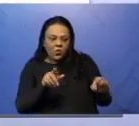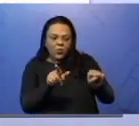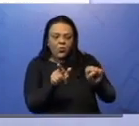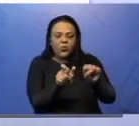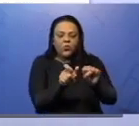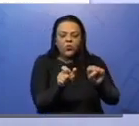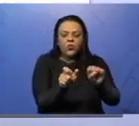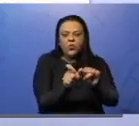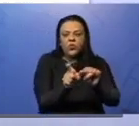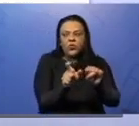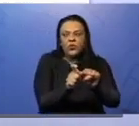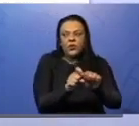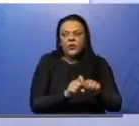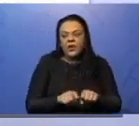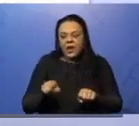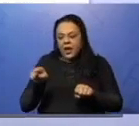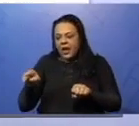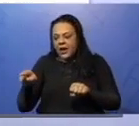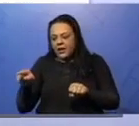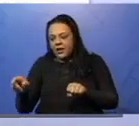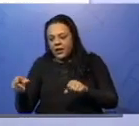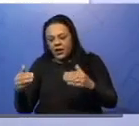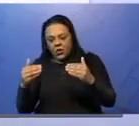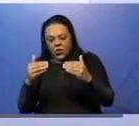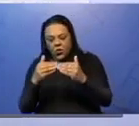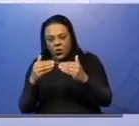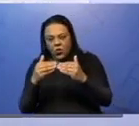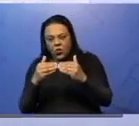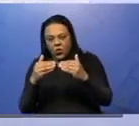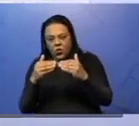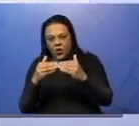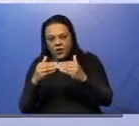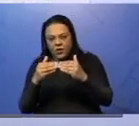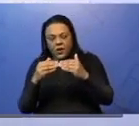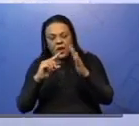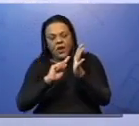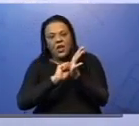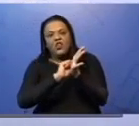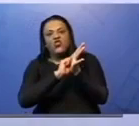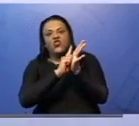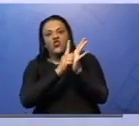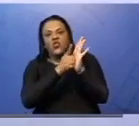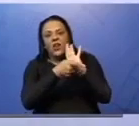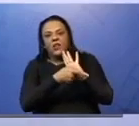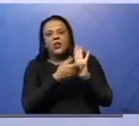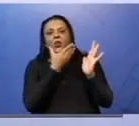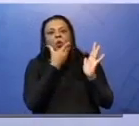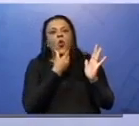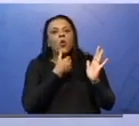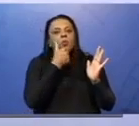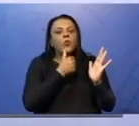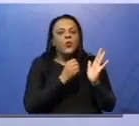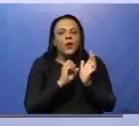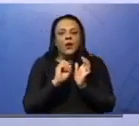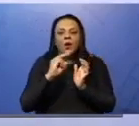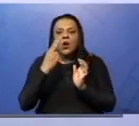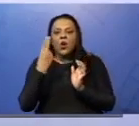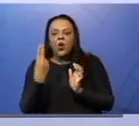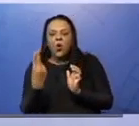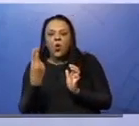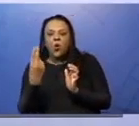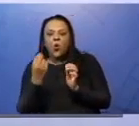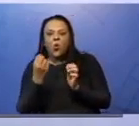Então, ó, o predicativo concorda com o sujeito em gênero e número. Olha outro exemplo. A filha era linda como